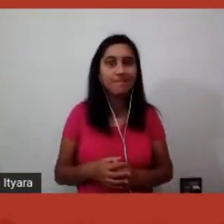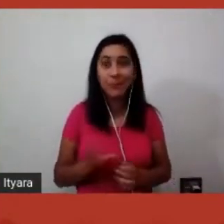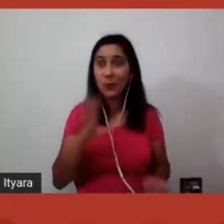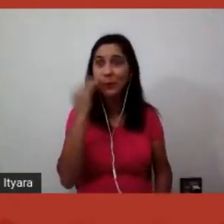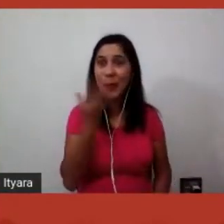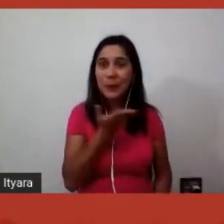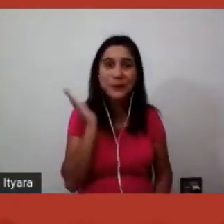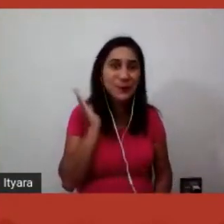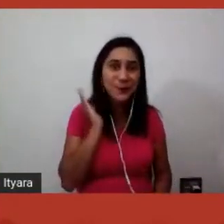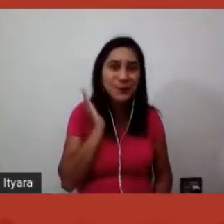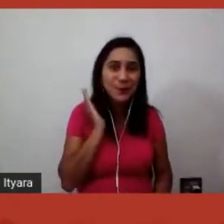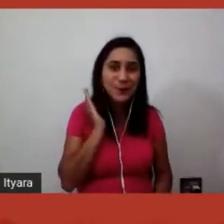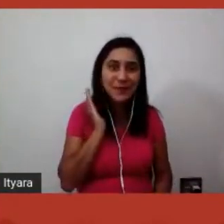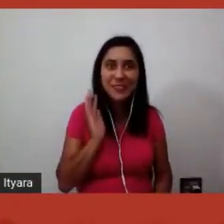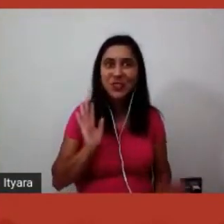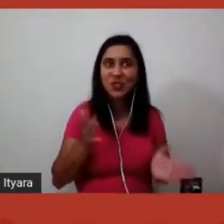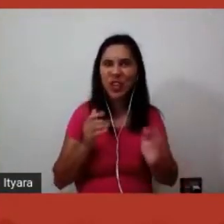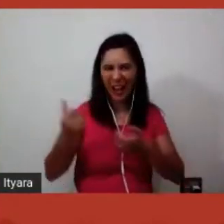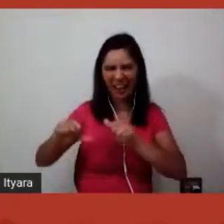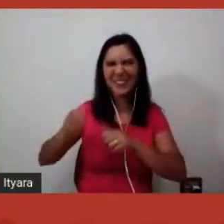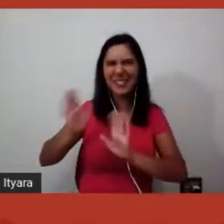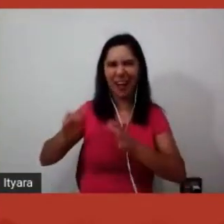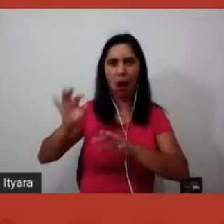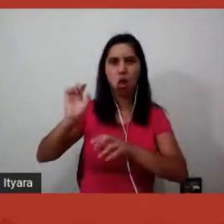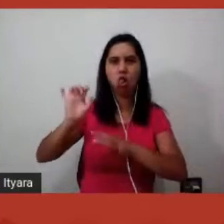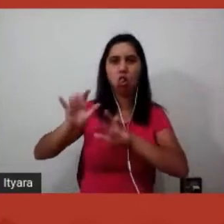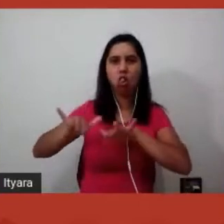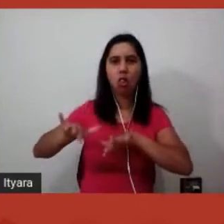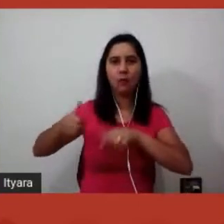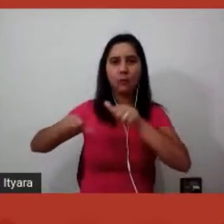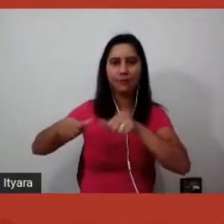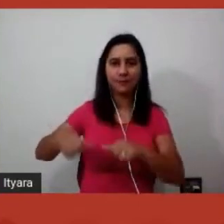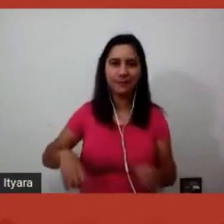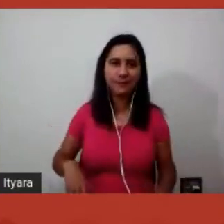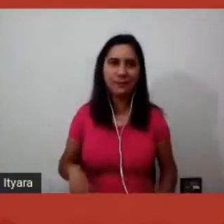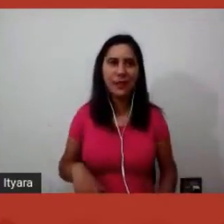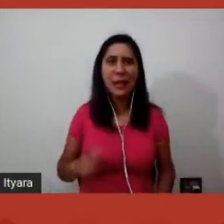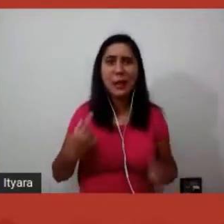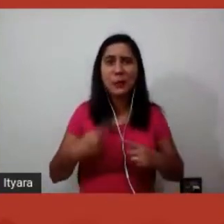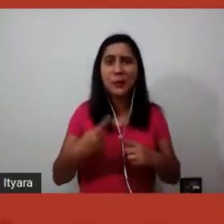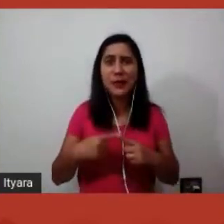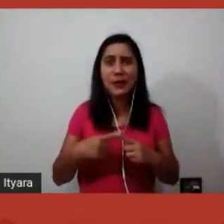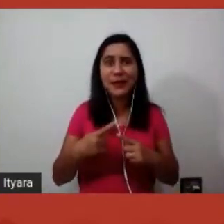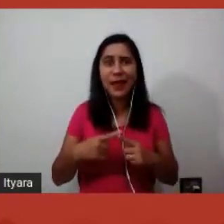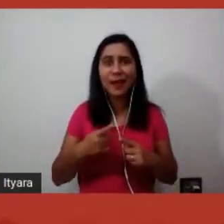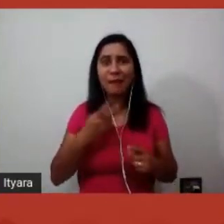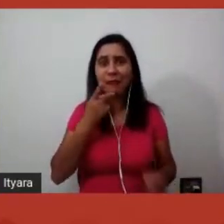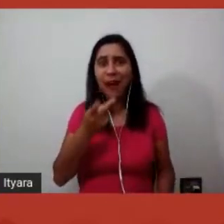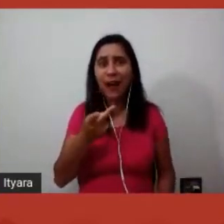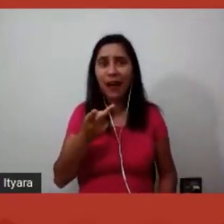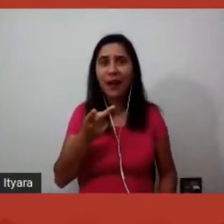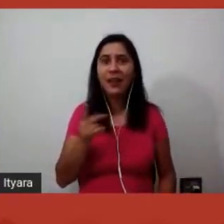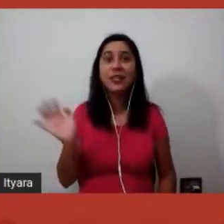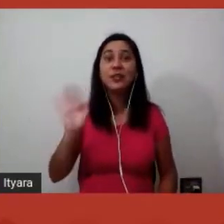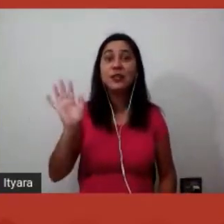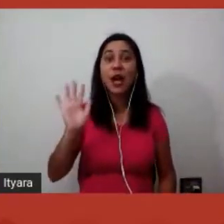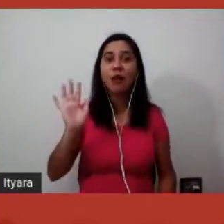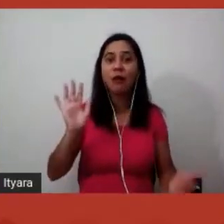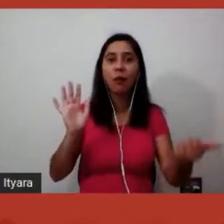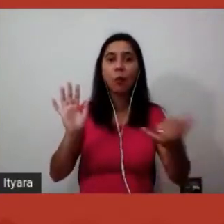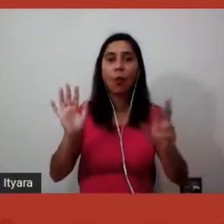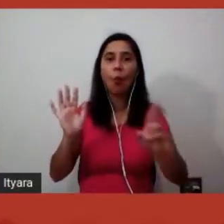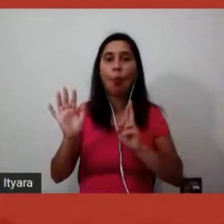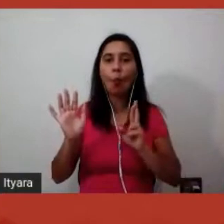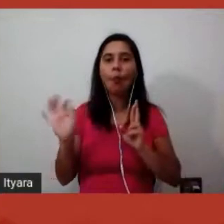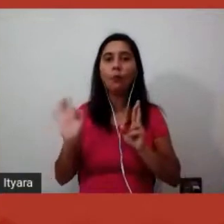Gostaram? Já estão fazendo avaliação. É que dá uma aflição falar até tchau, pessoal, e ninguém dizer, ah, foi